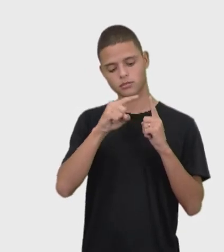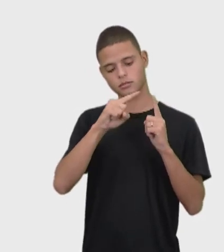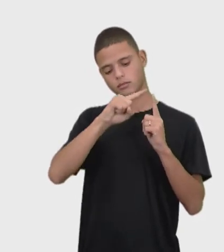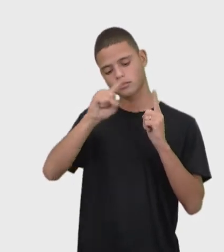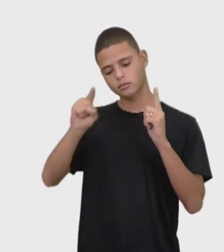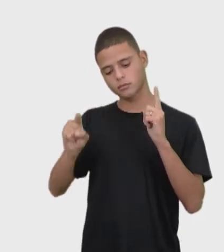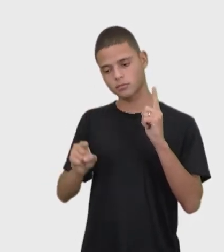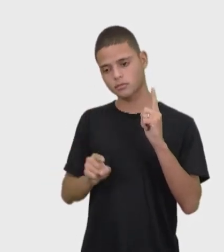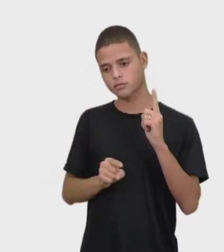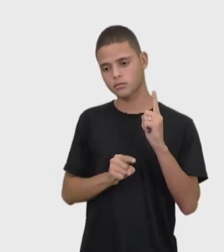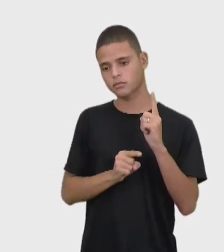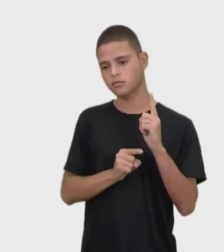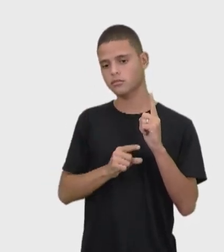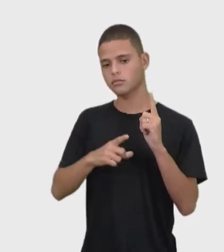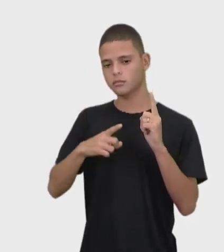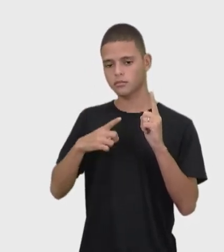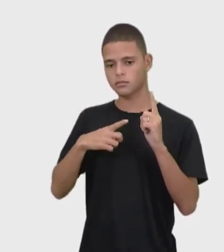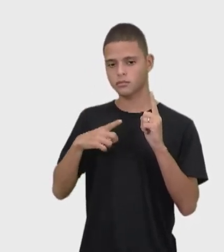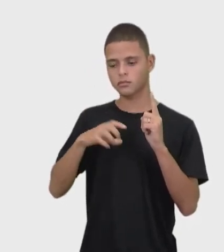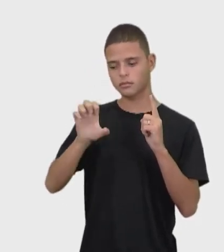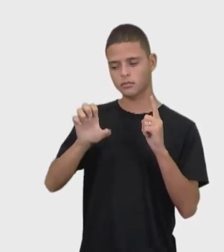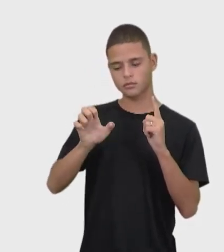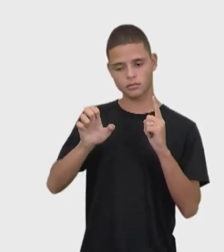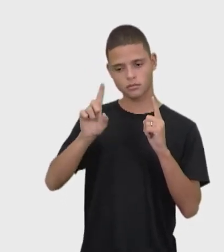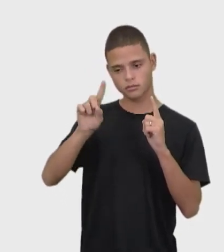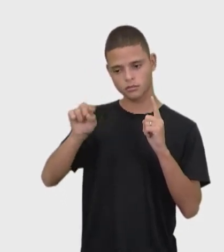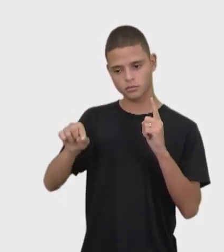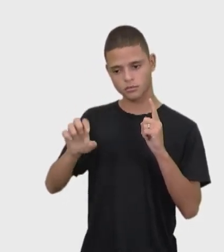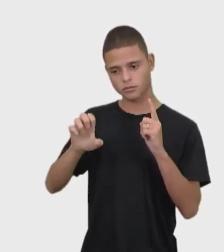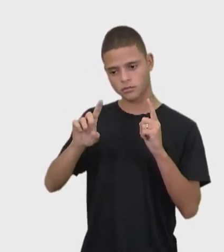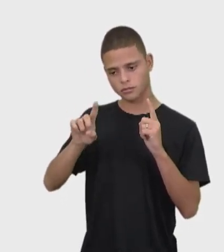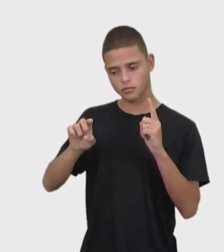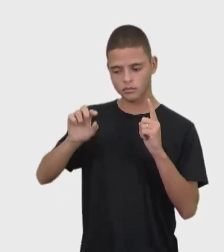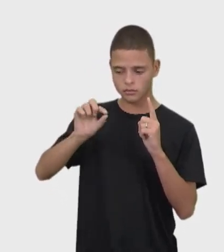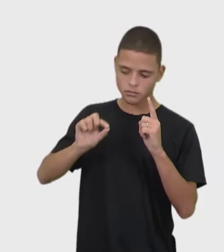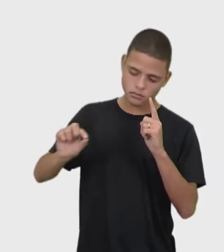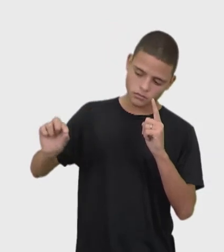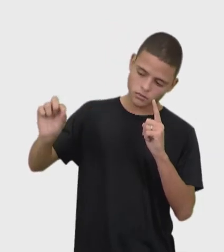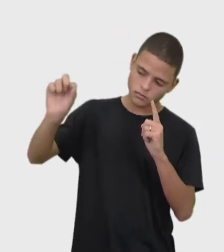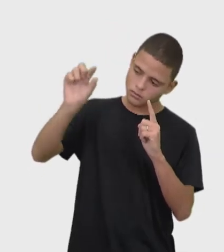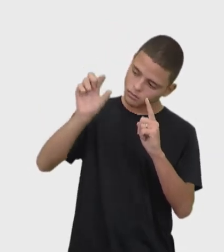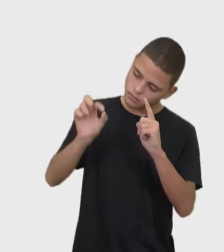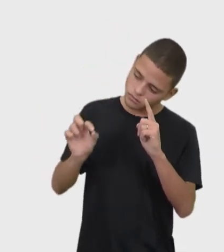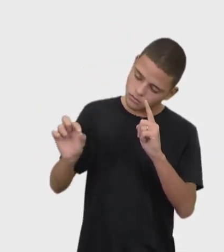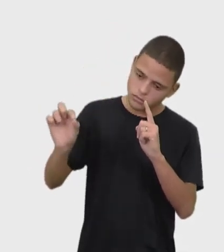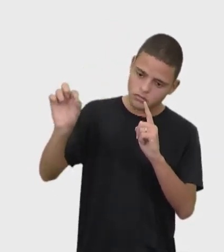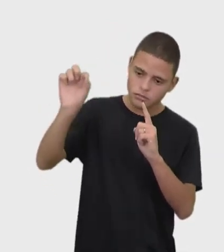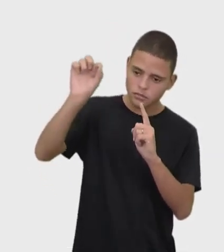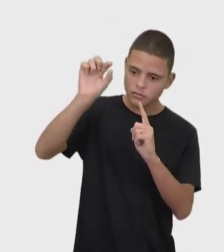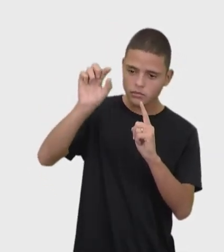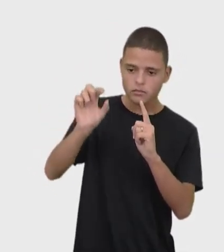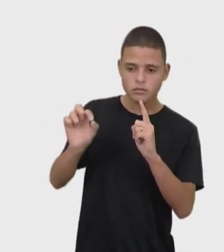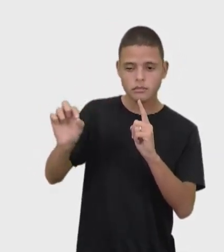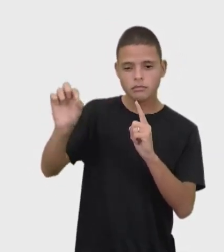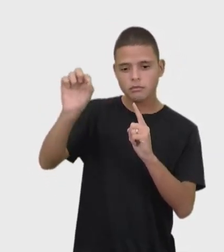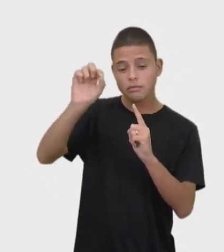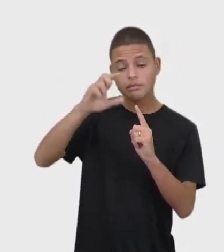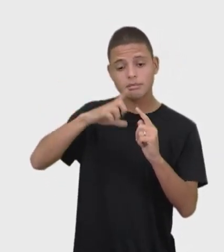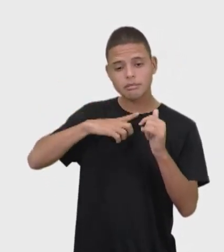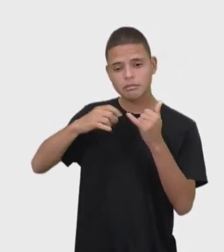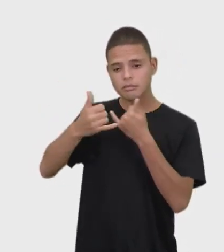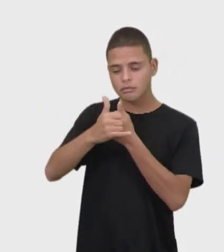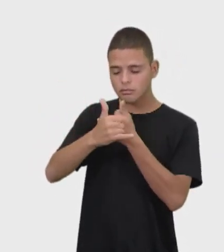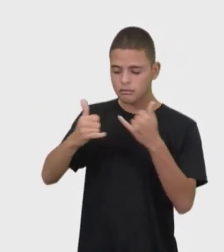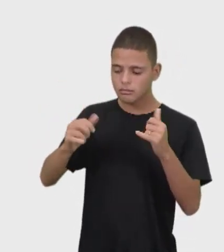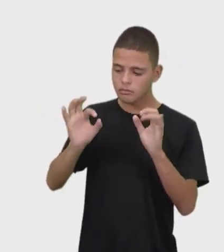desse próton nós temos o elétron viajando aí, rodando. Quando esse elétron recebe energia, ele salta,